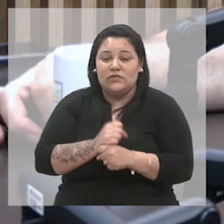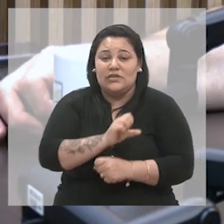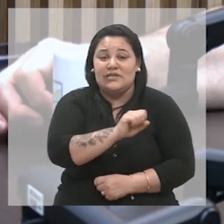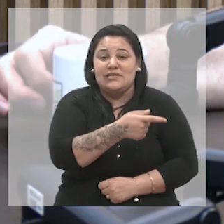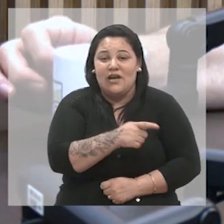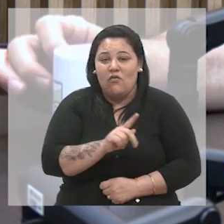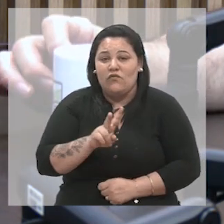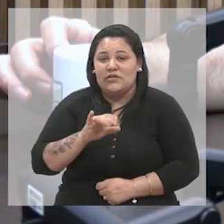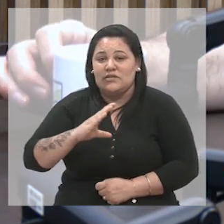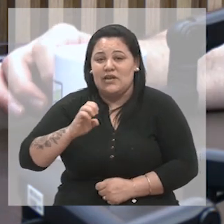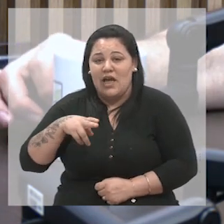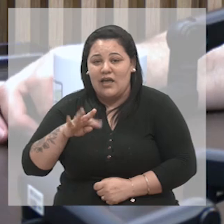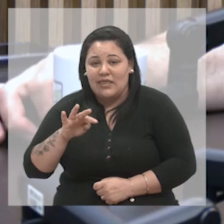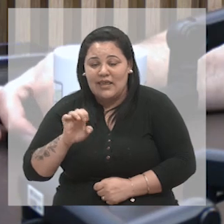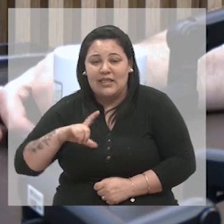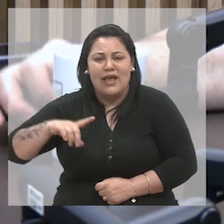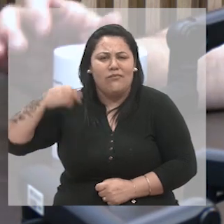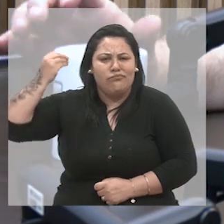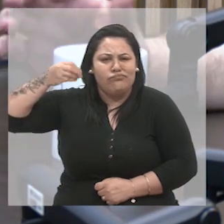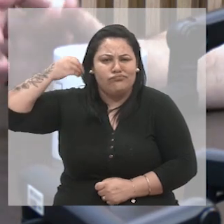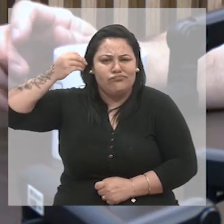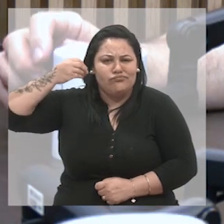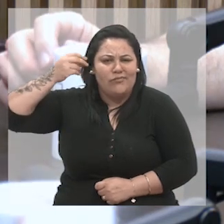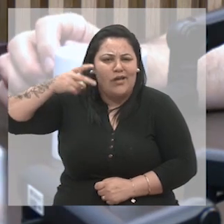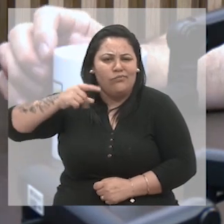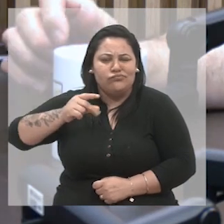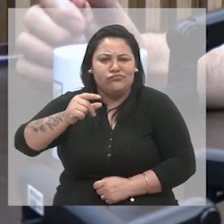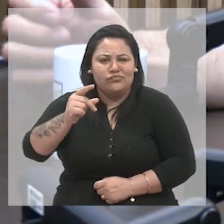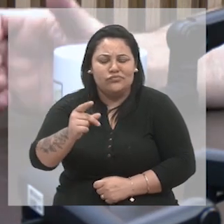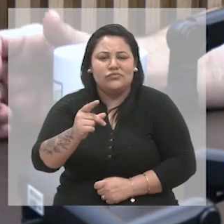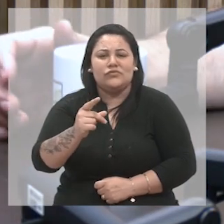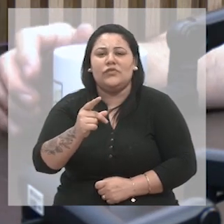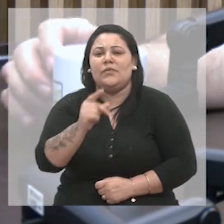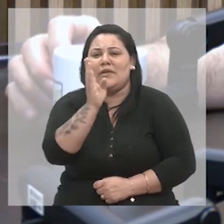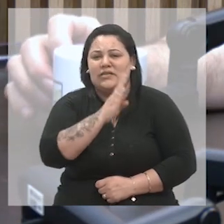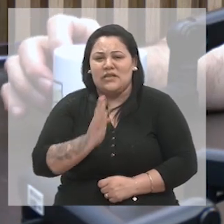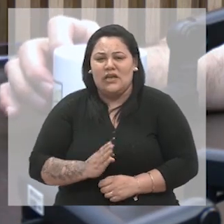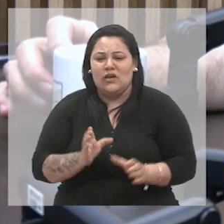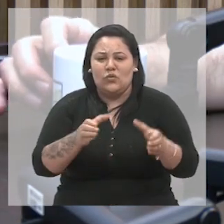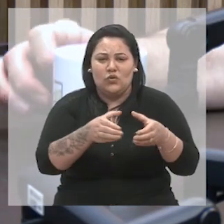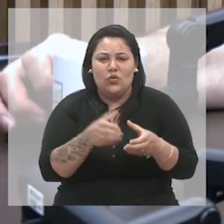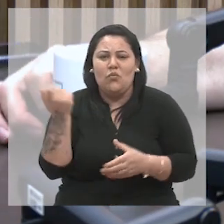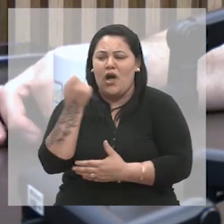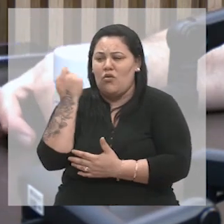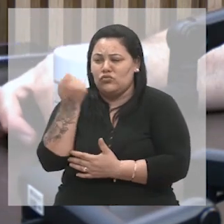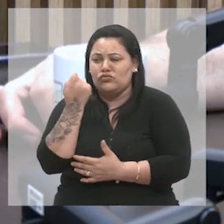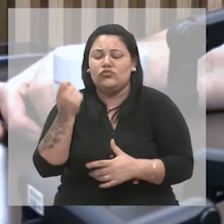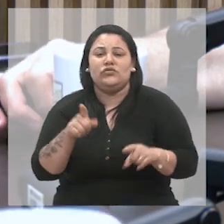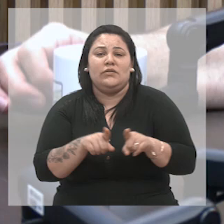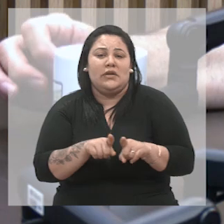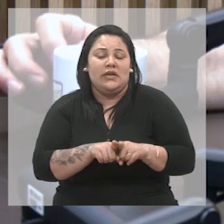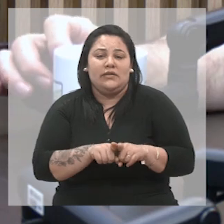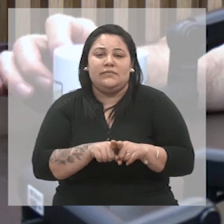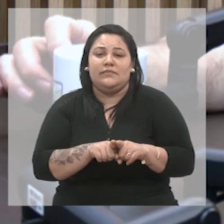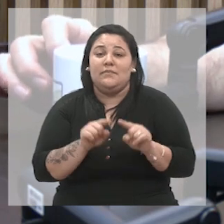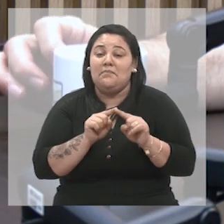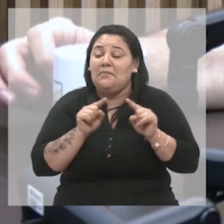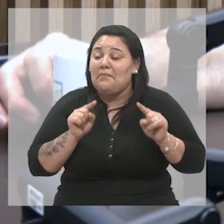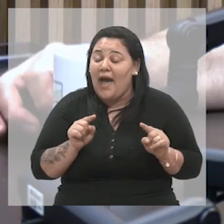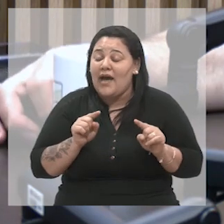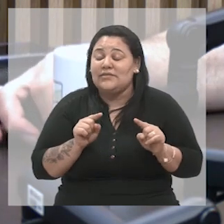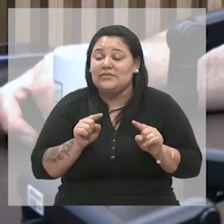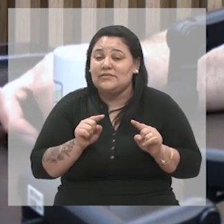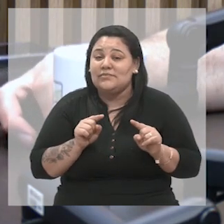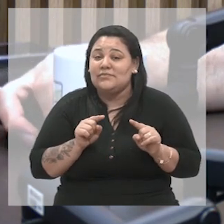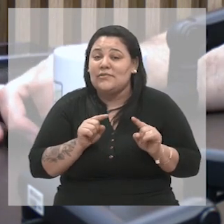Burgo, né? Tenho experiências inúmeras, né, com seleção brasileira, com seleção gaúcha e outras, né?